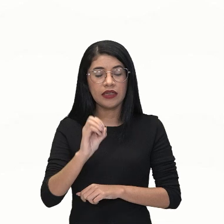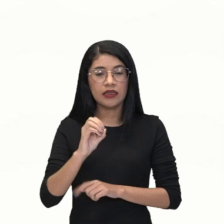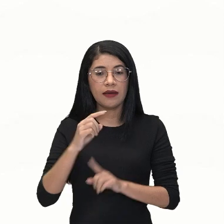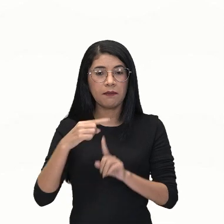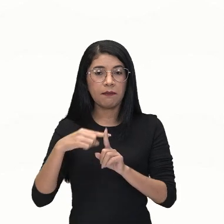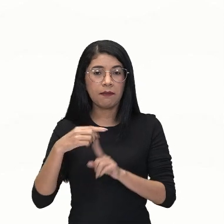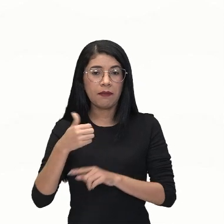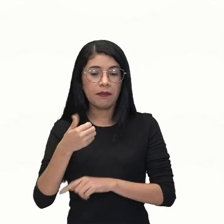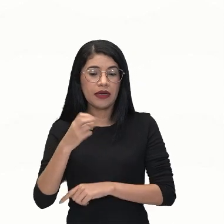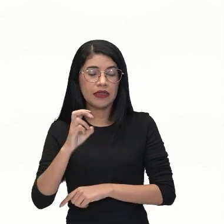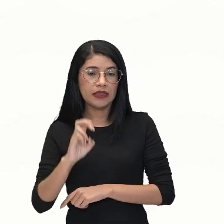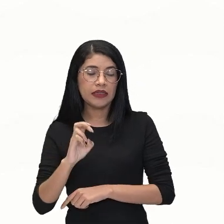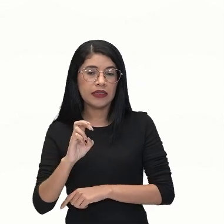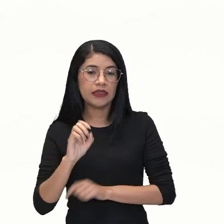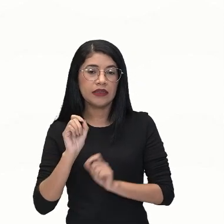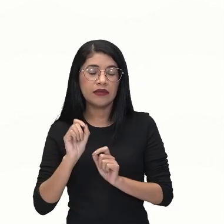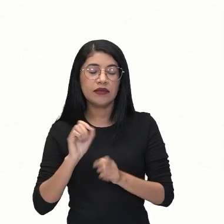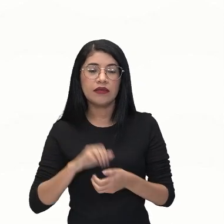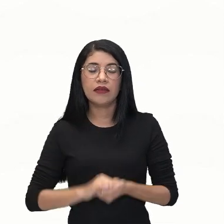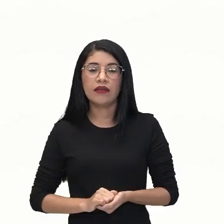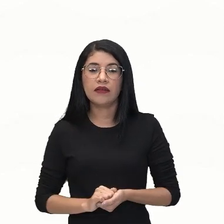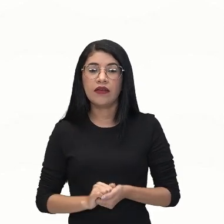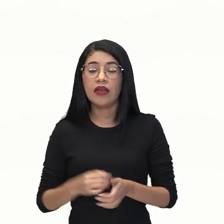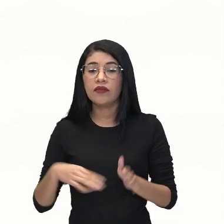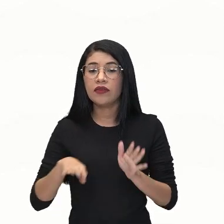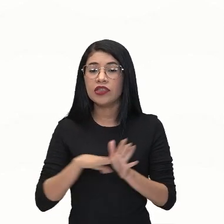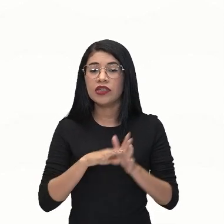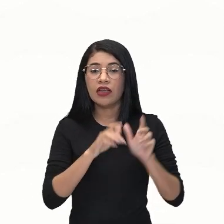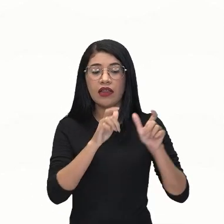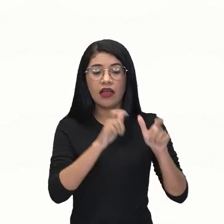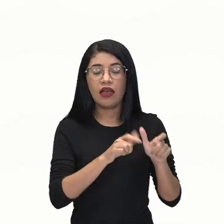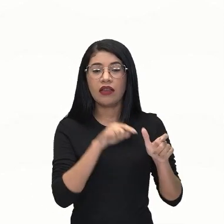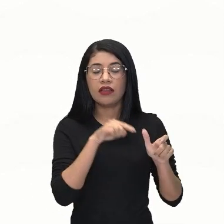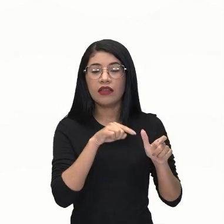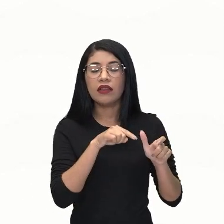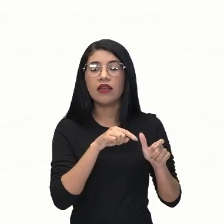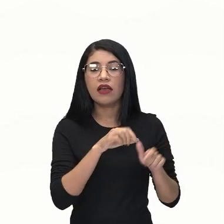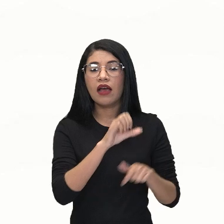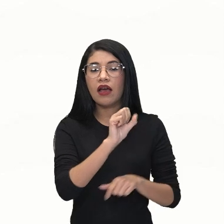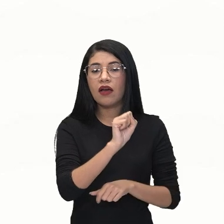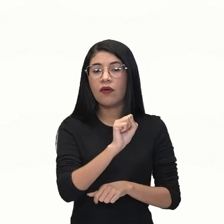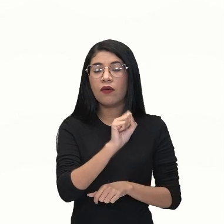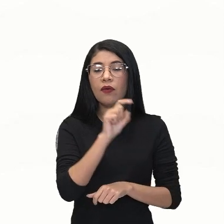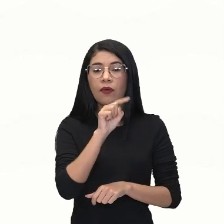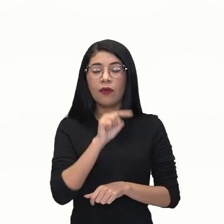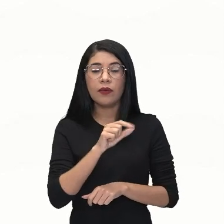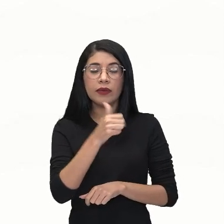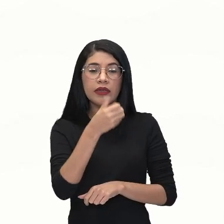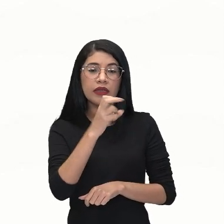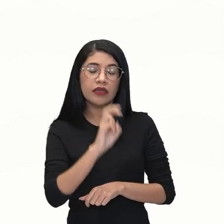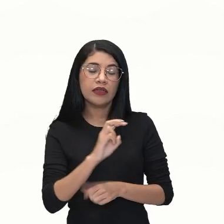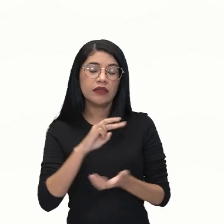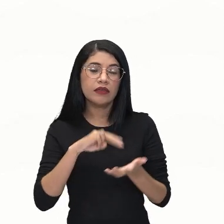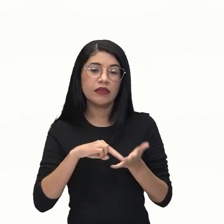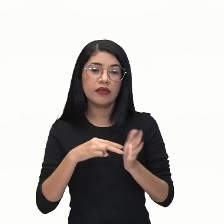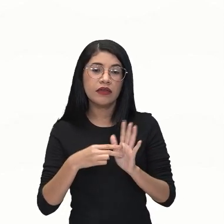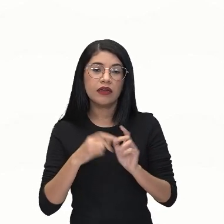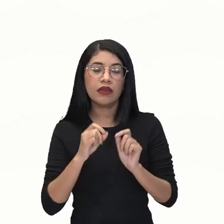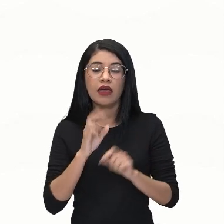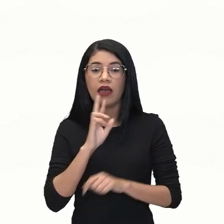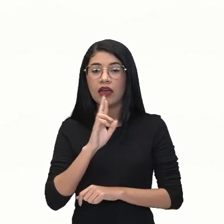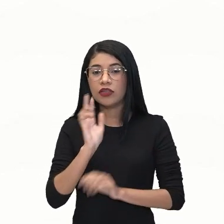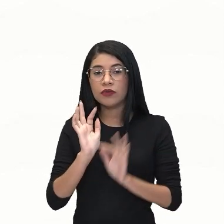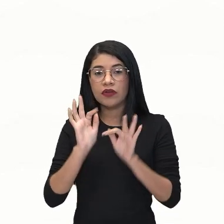15 minutos, ele vai chegar, então, na cidade às 8h15, ou seja, a nossa